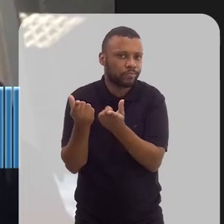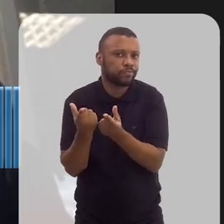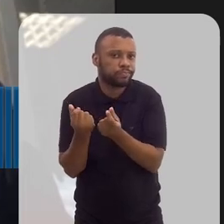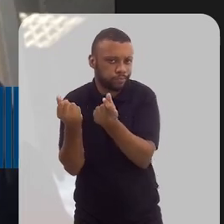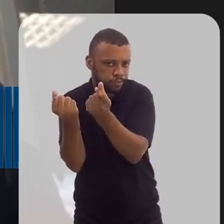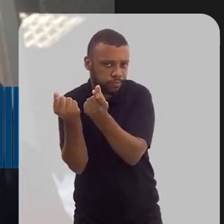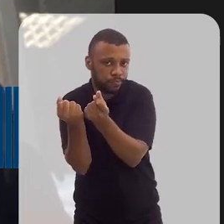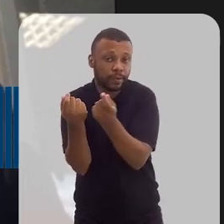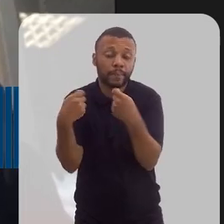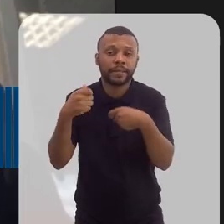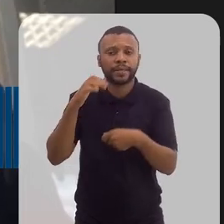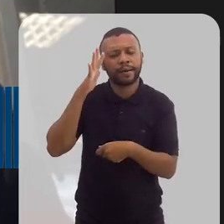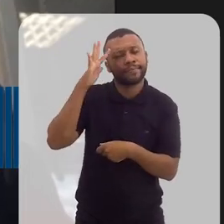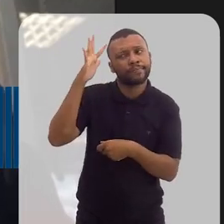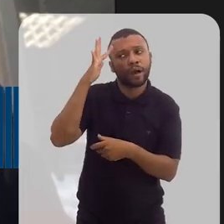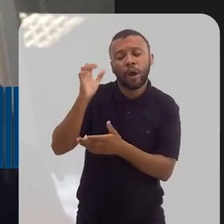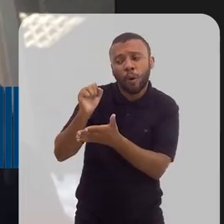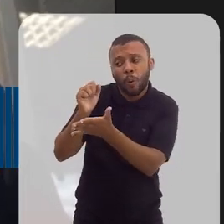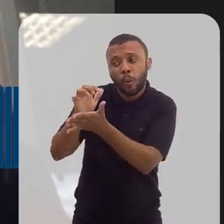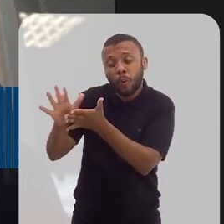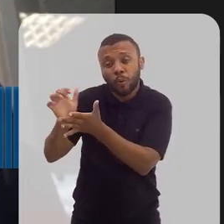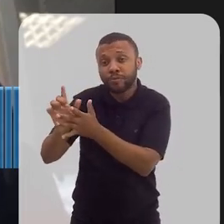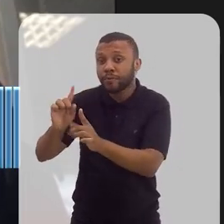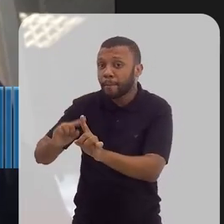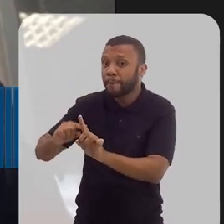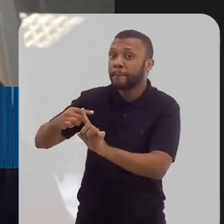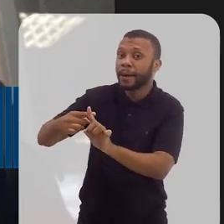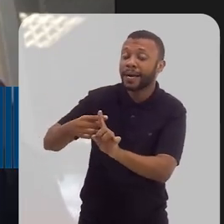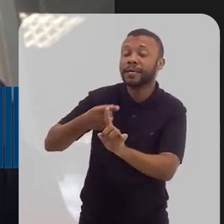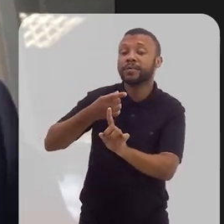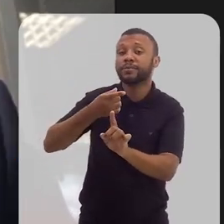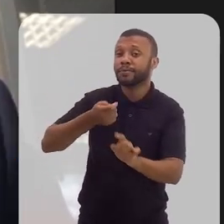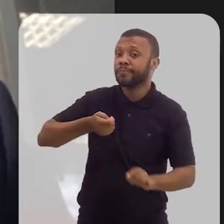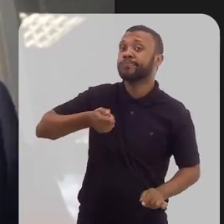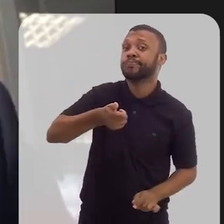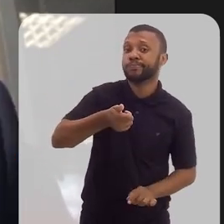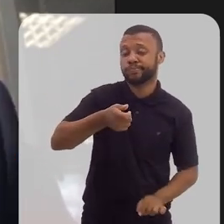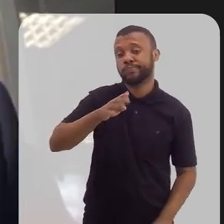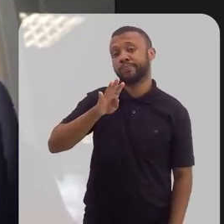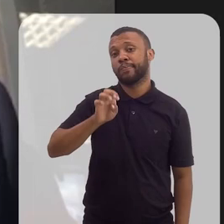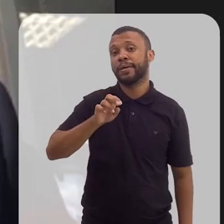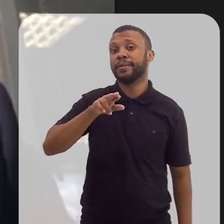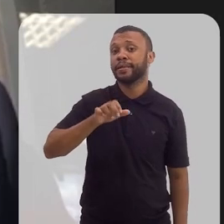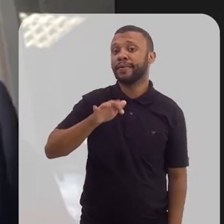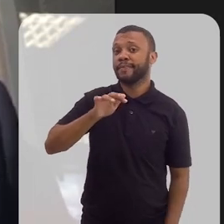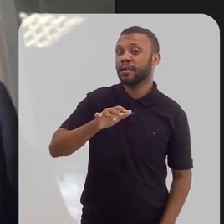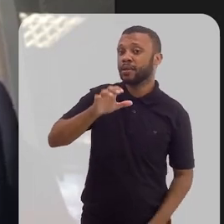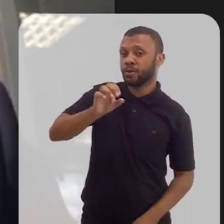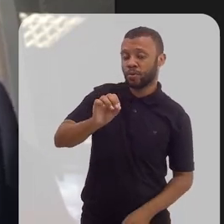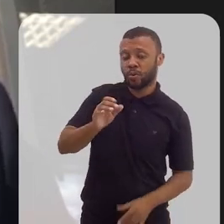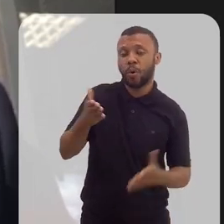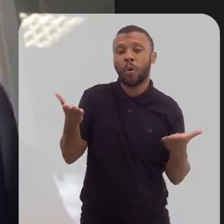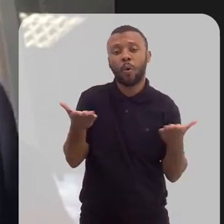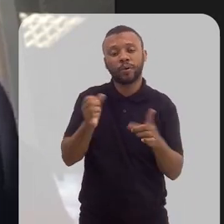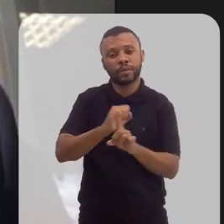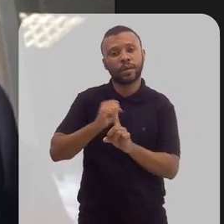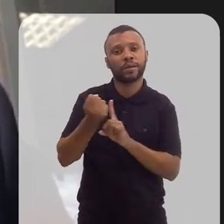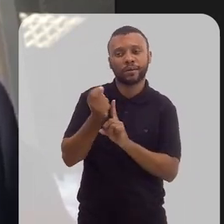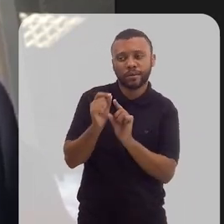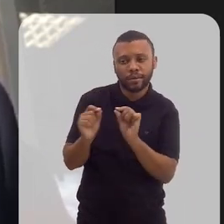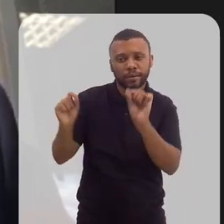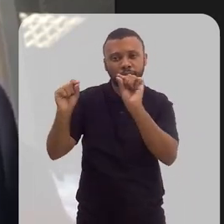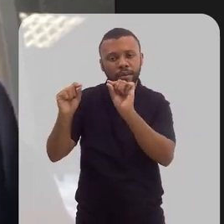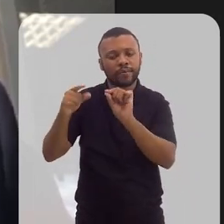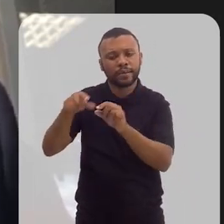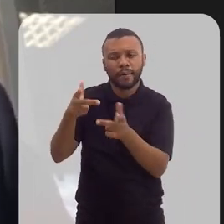tem que olhar o custo-benefício, não apenas o custo, né? Você já nota hoje na sociedade